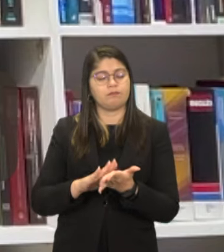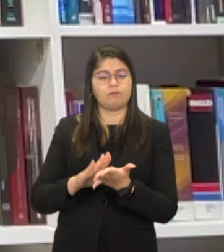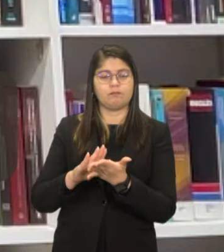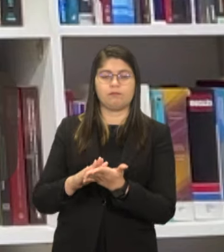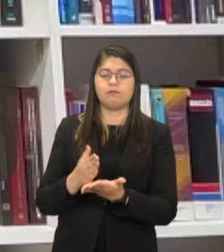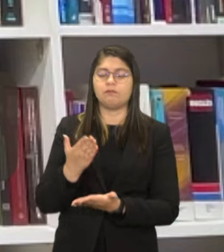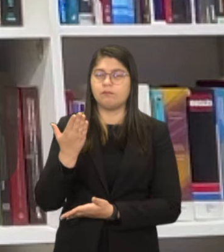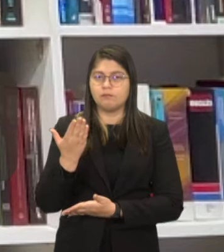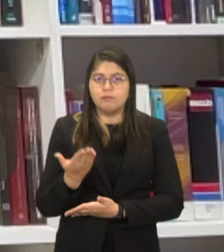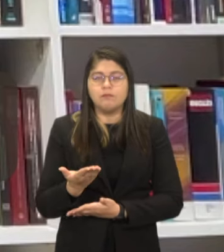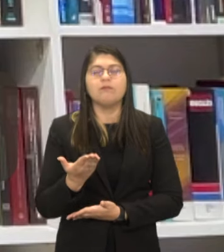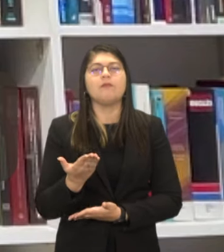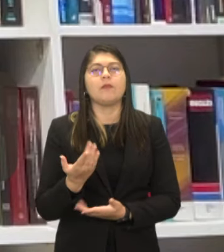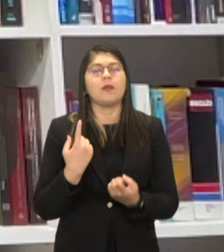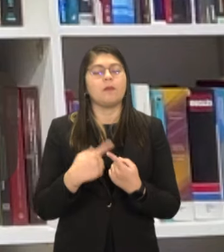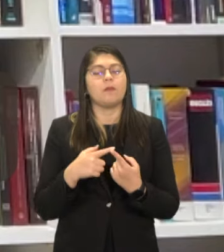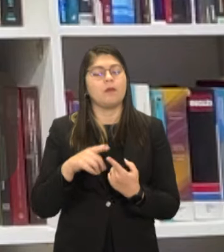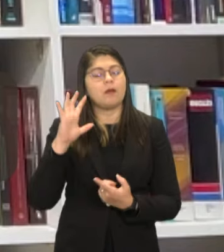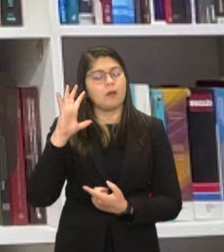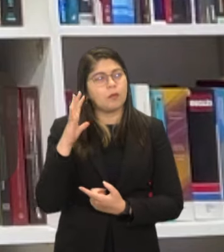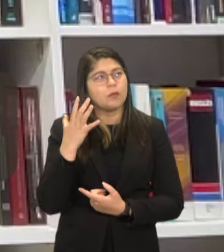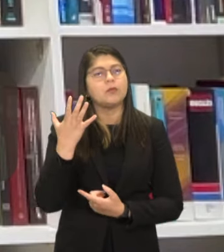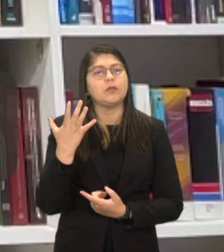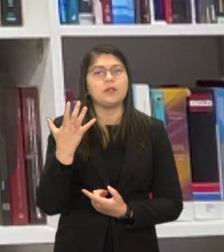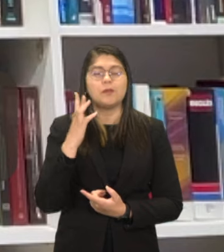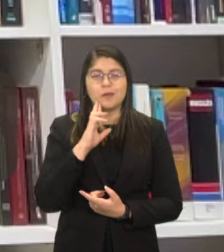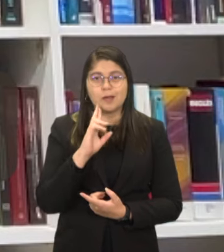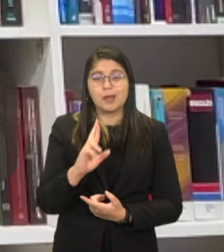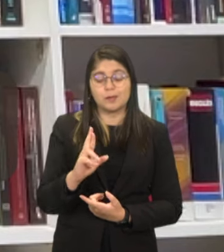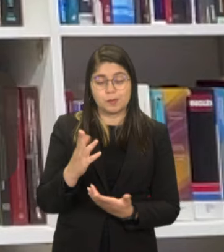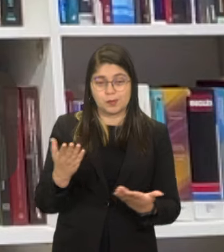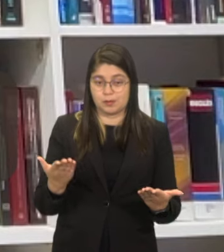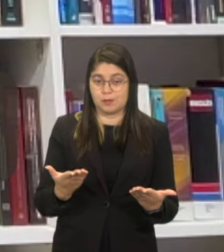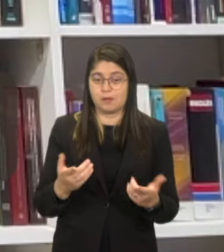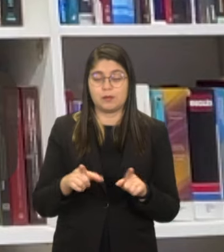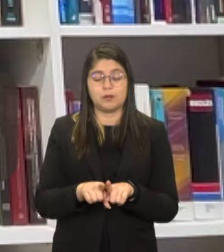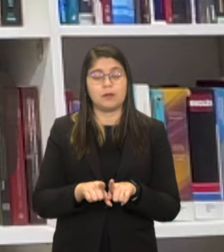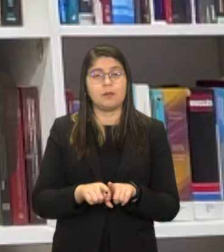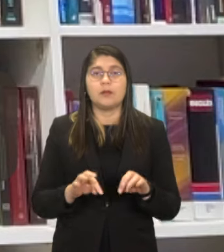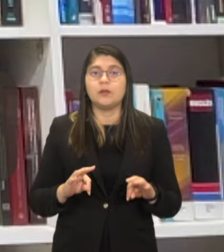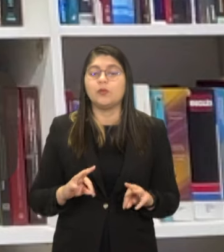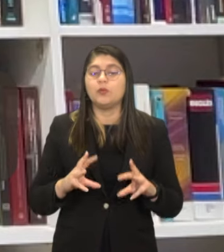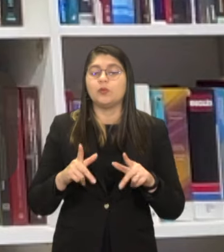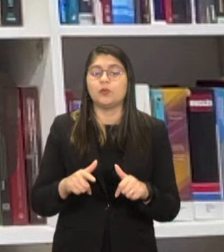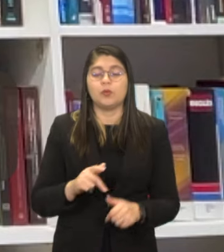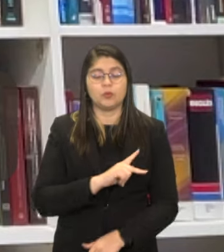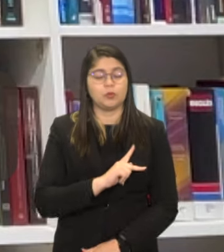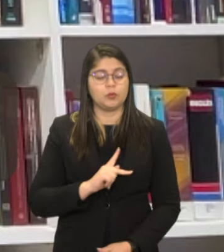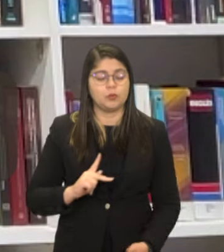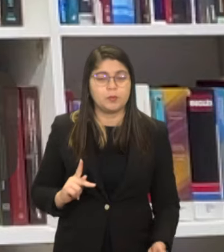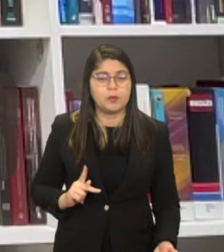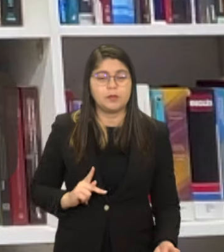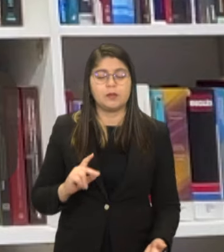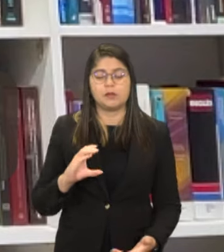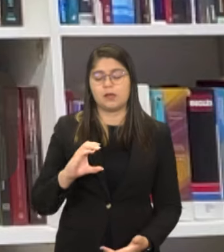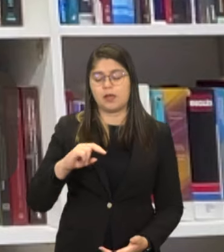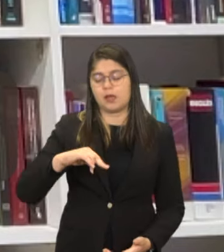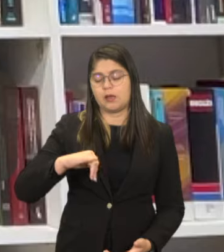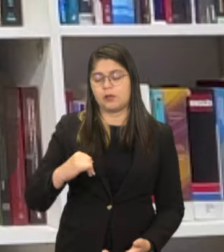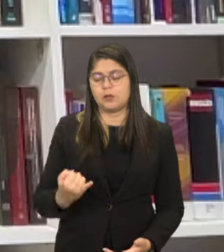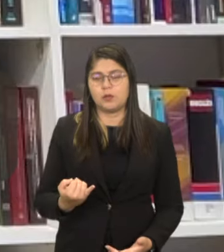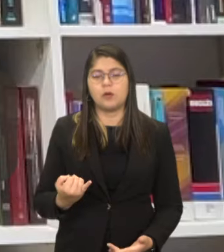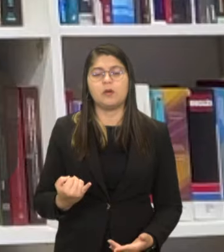por obter esse resultado final e a todos os presidentes do CNJ que